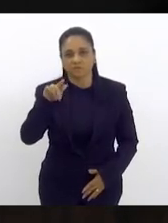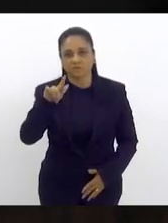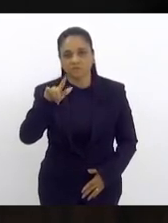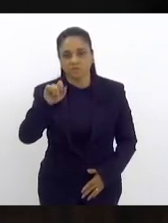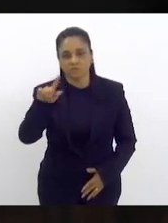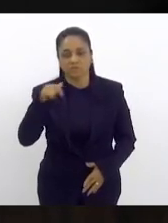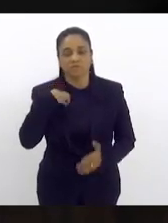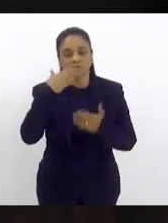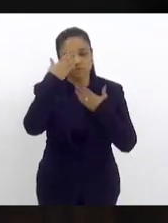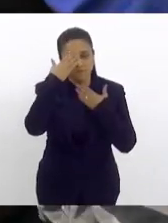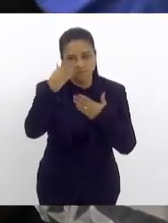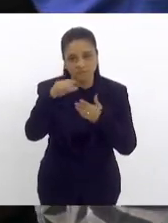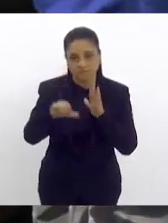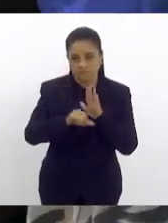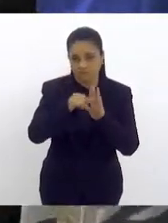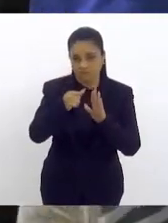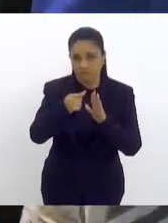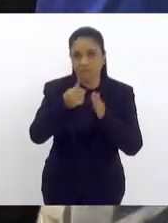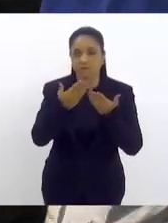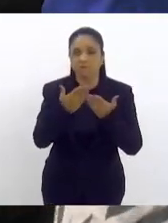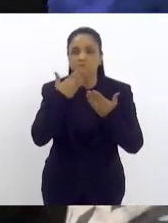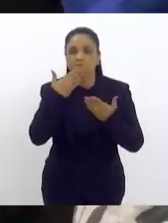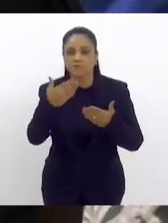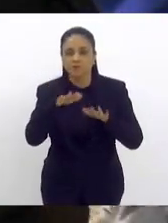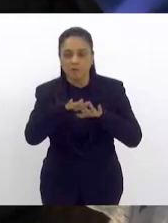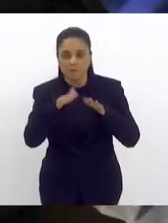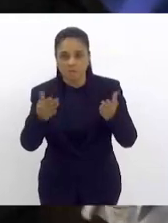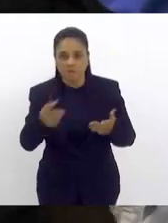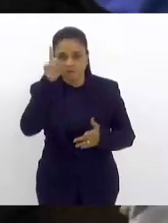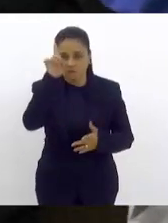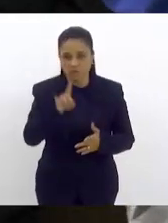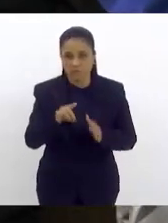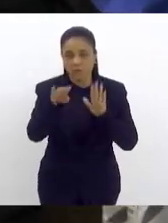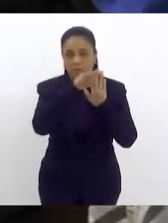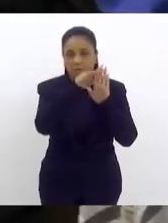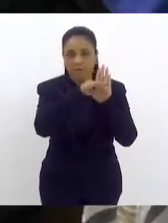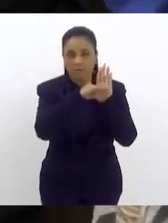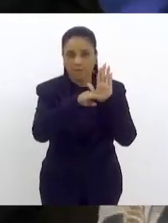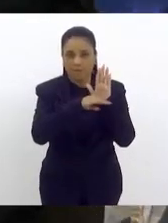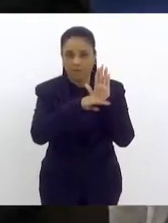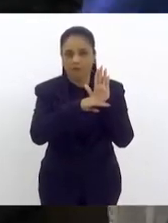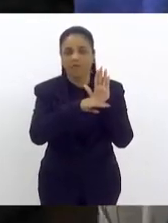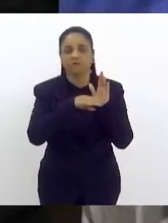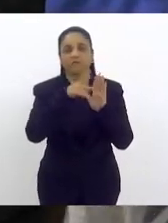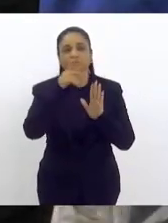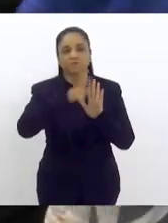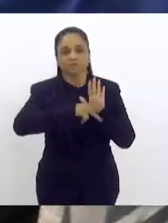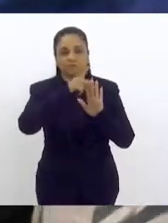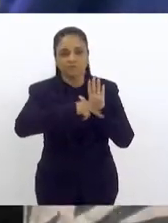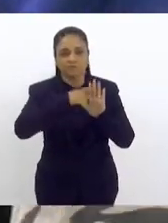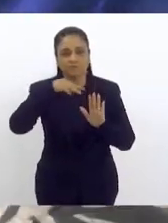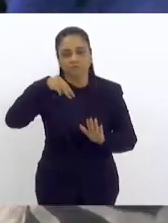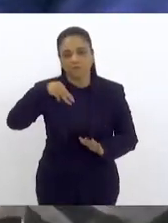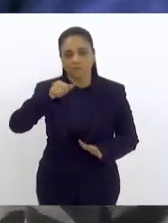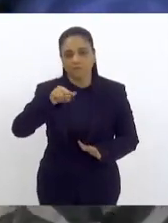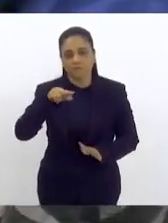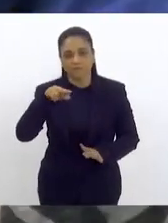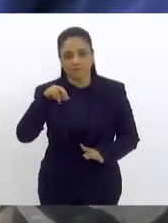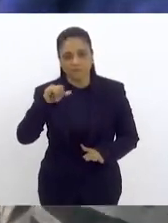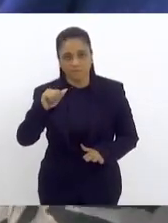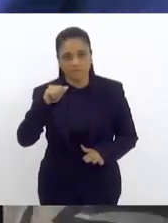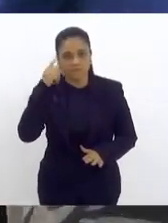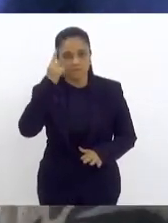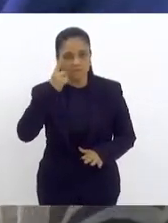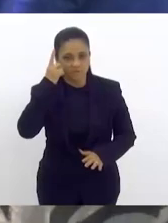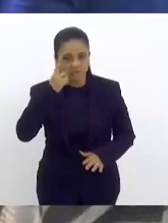fiz o pedido da mesa diretora para incluir pauta esse projeto de autoria da deputada Márcia Giovani que declara de